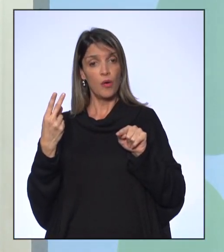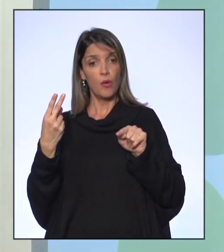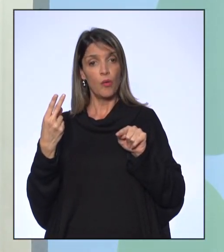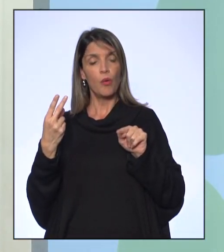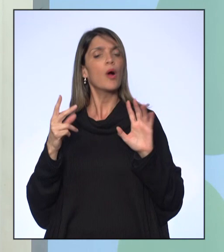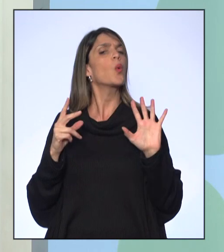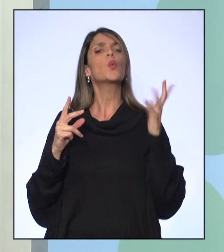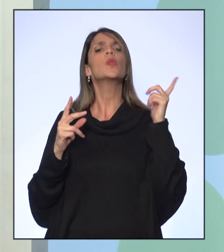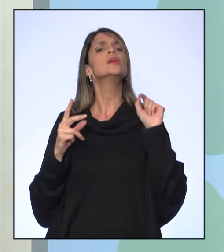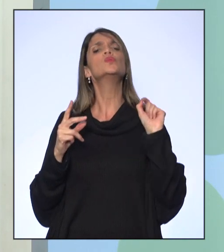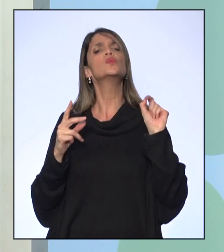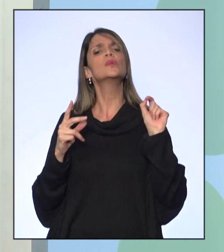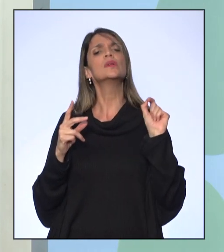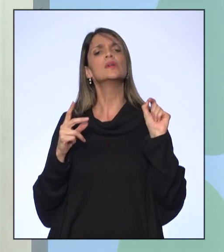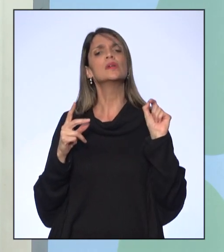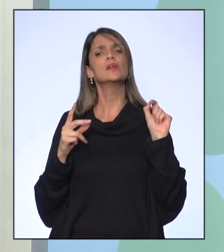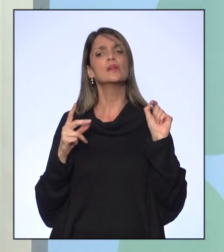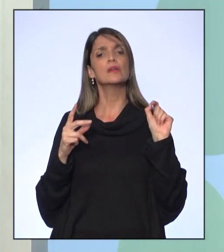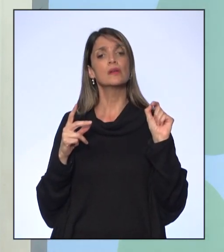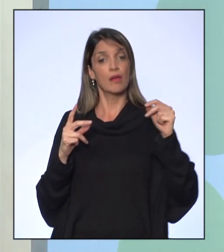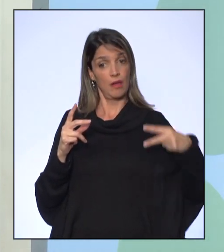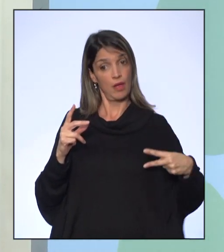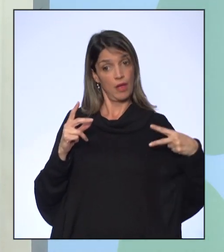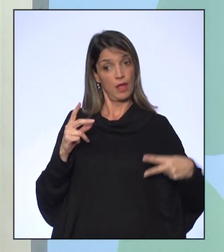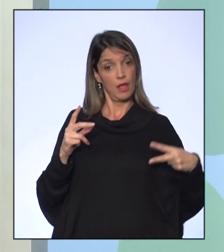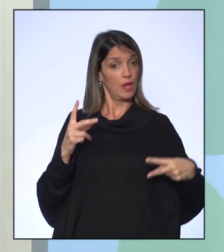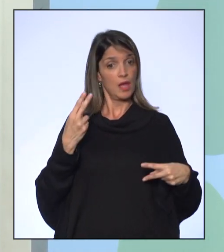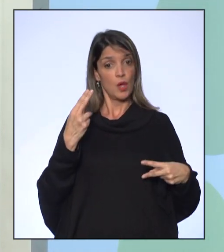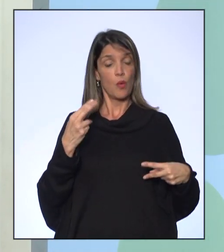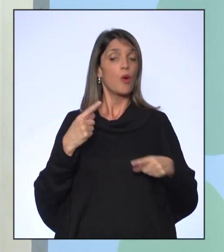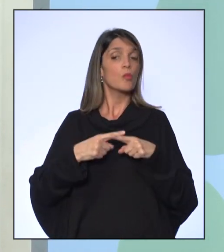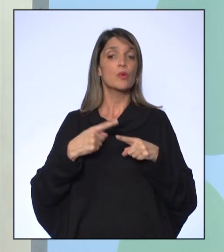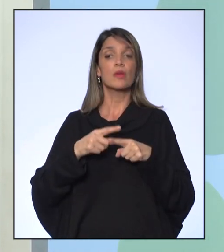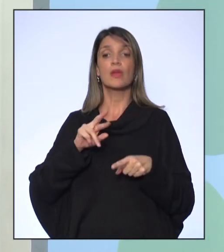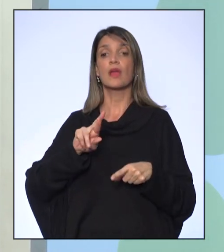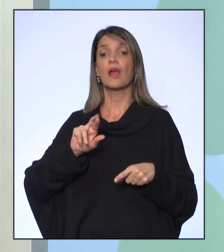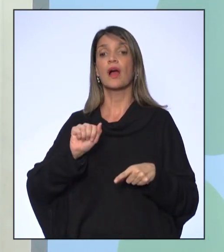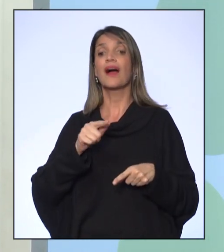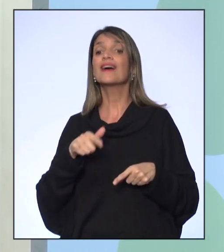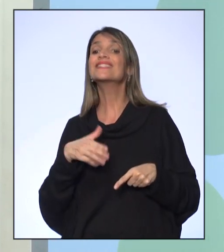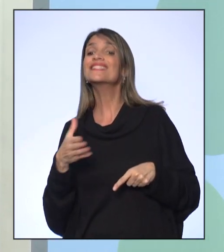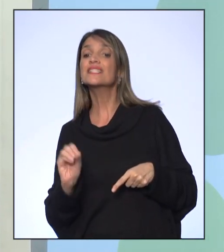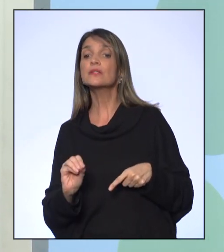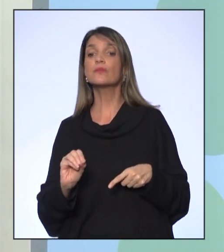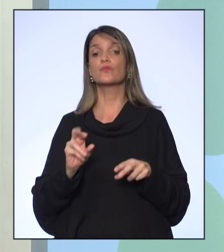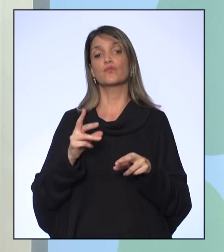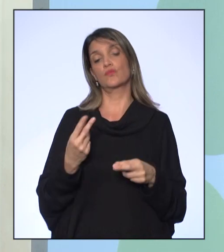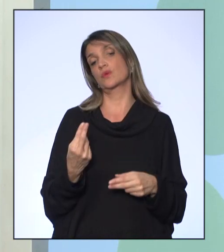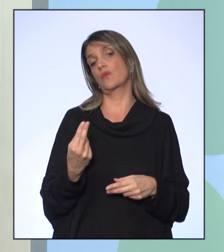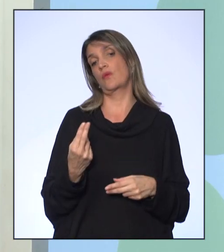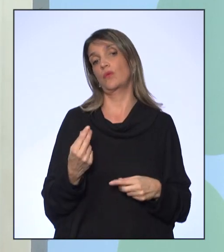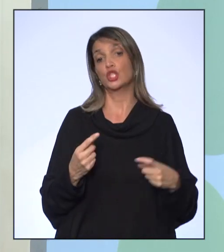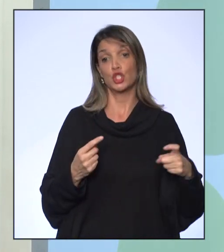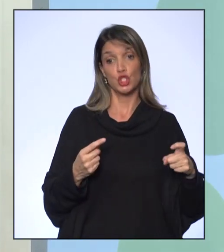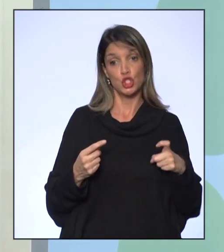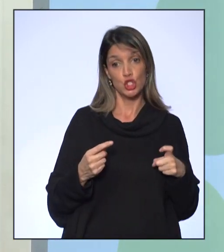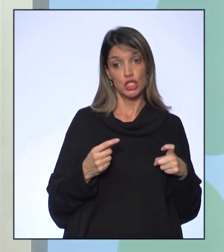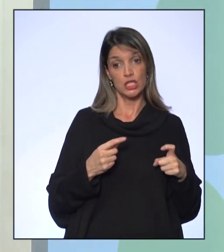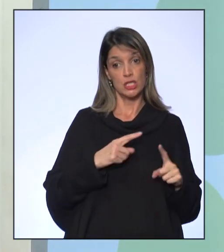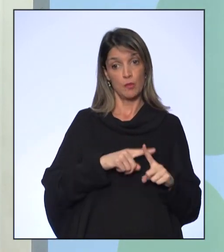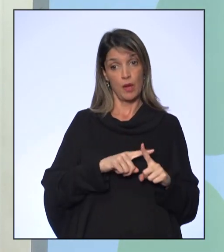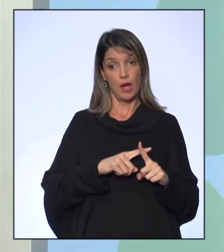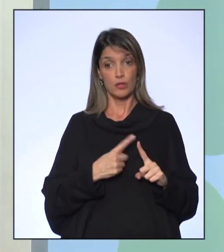que acontece com esses dois? Eles são iguais também porque a razão é igual. Isso mesmo. Então eu posso falar que x mais 1 é igual a